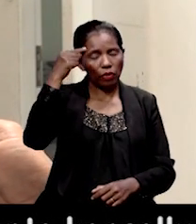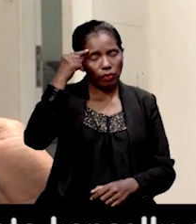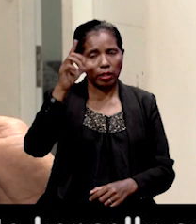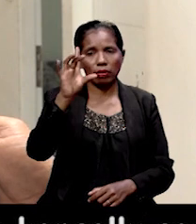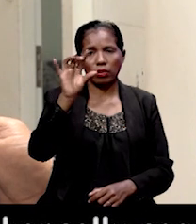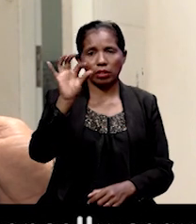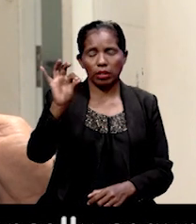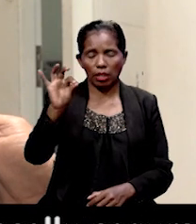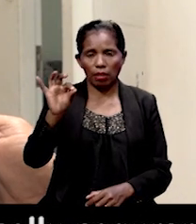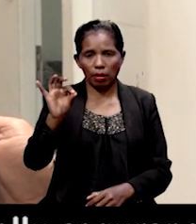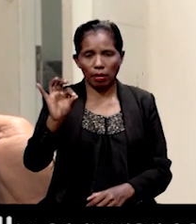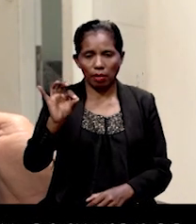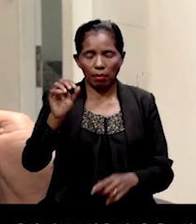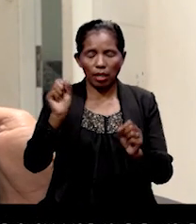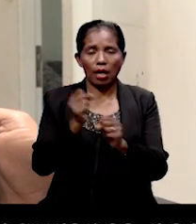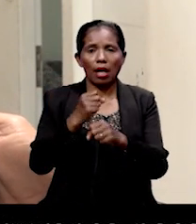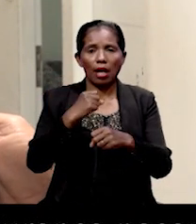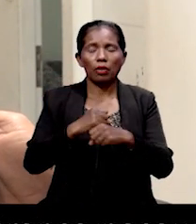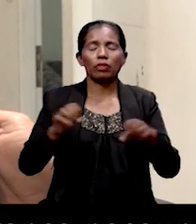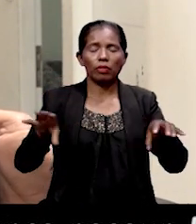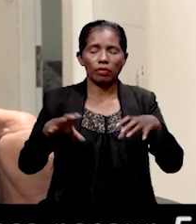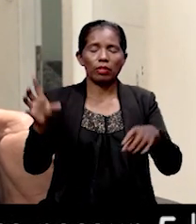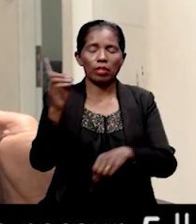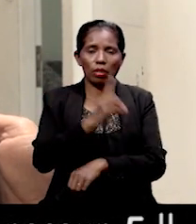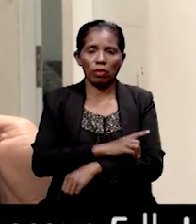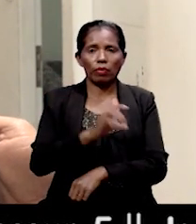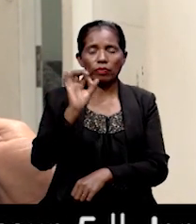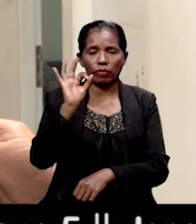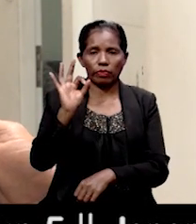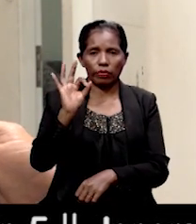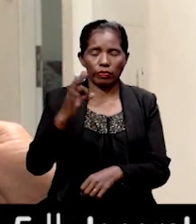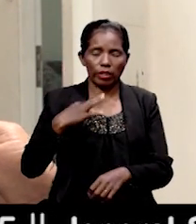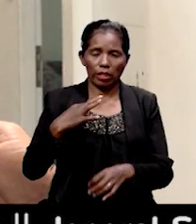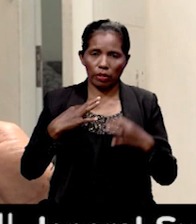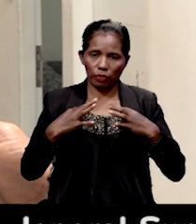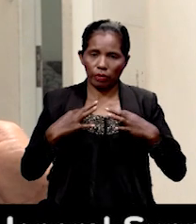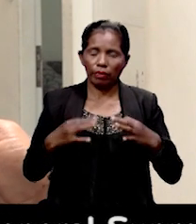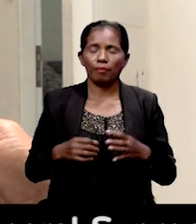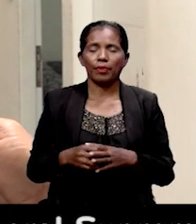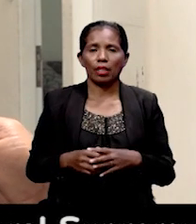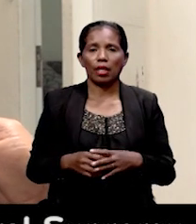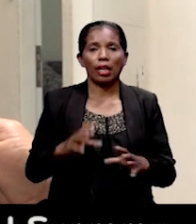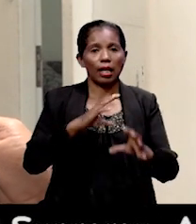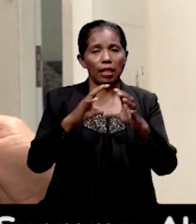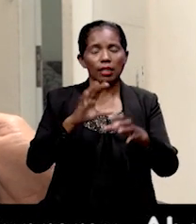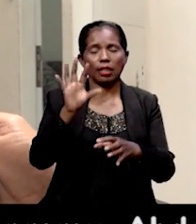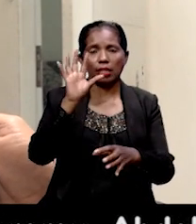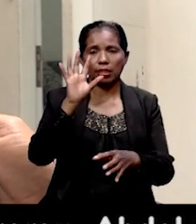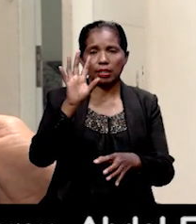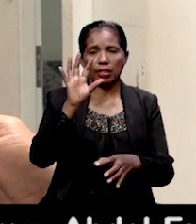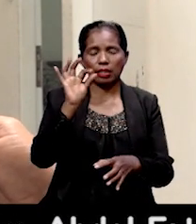loron freado. Usi kareta sia ne, ami detekta hat